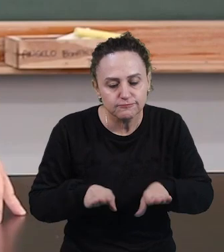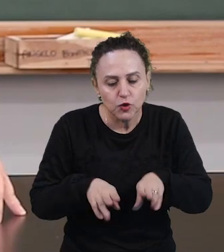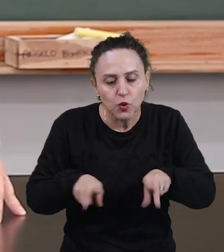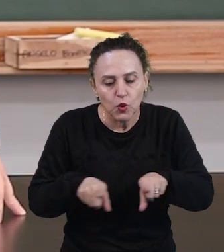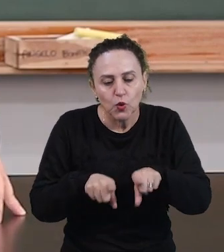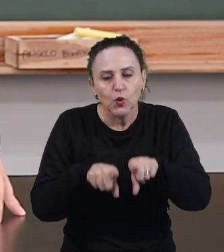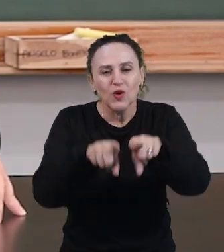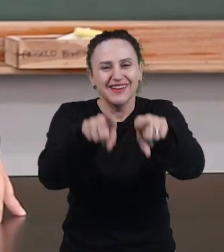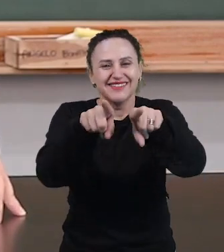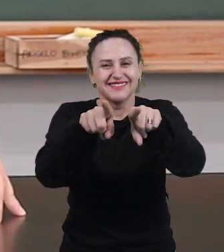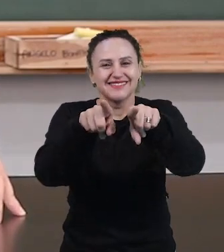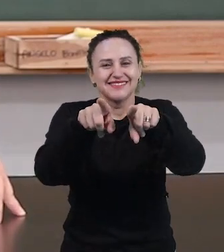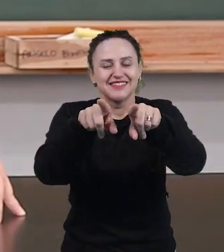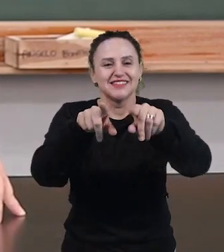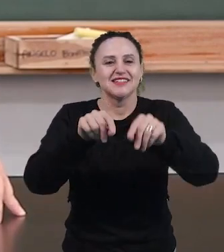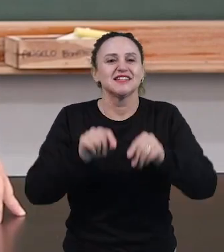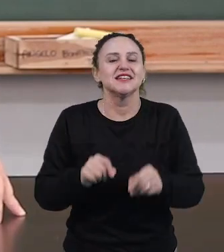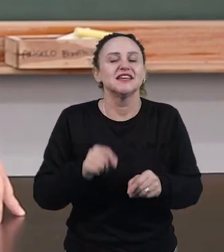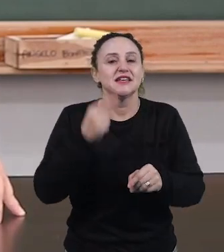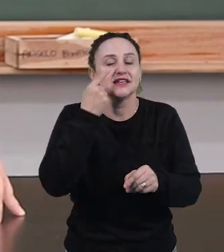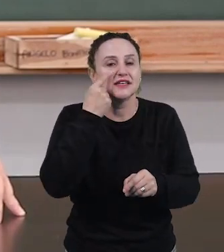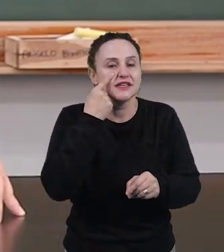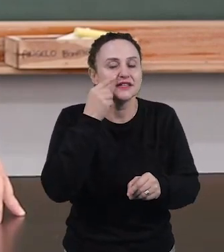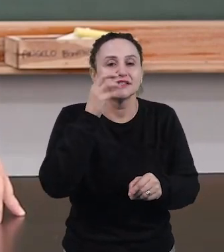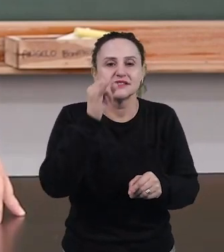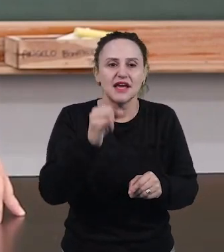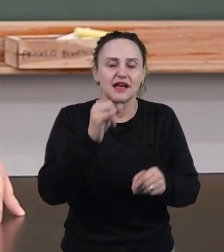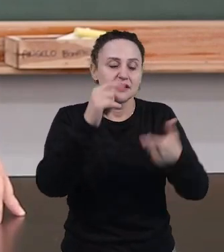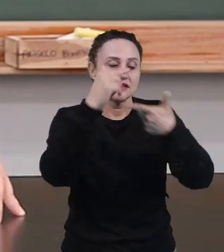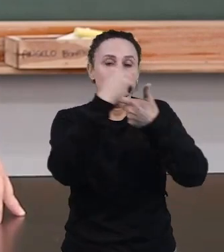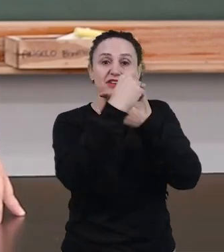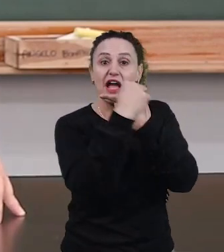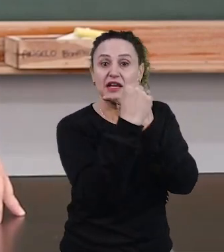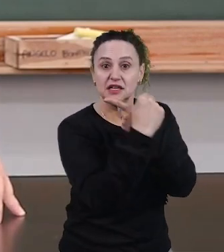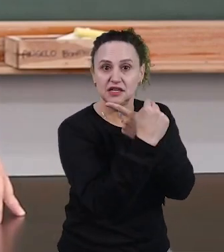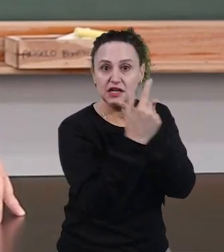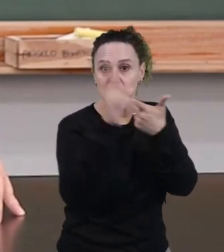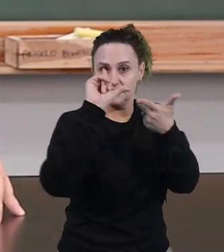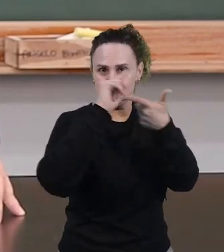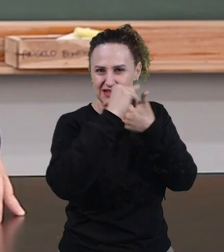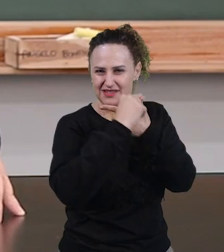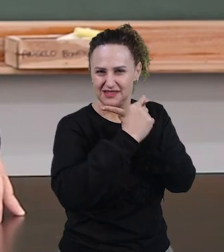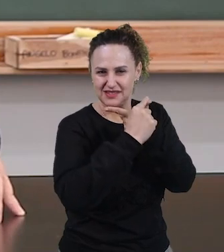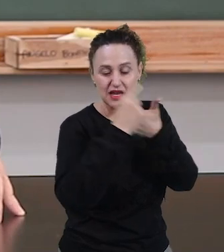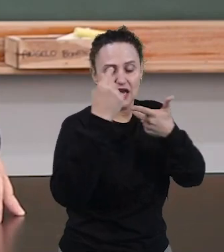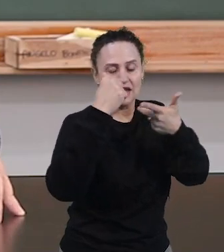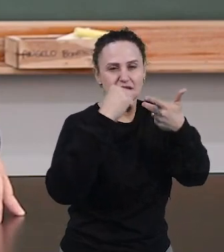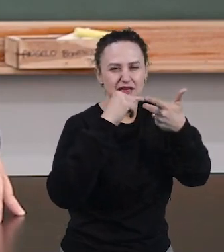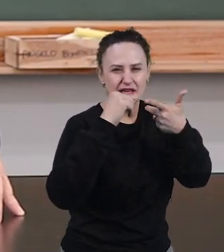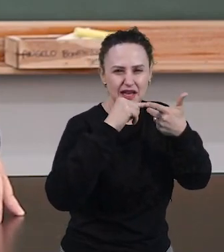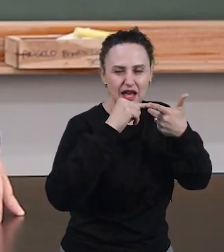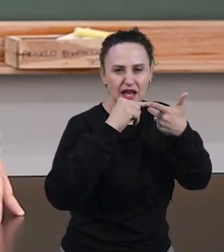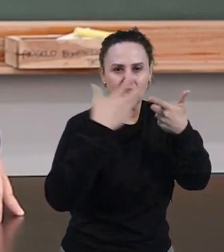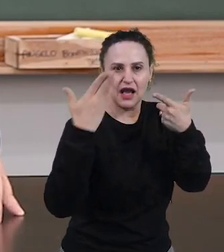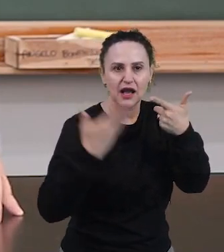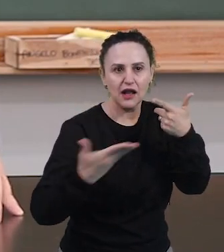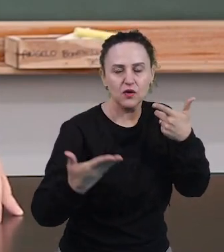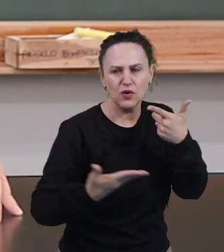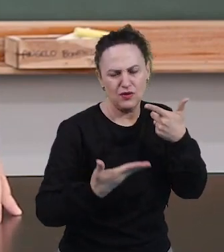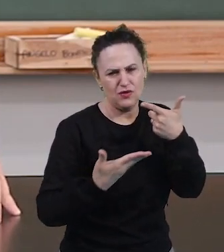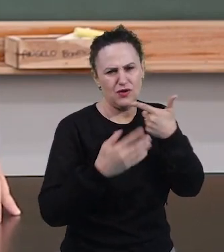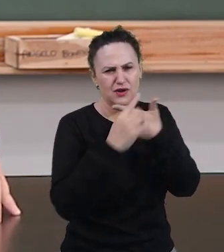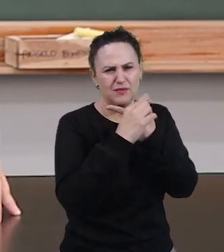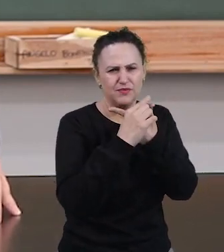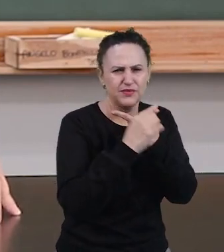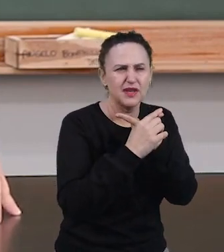motor e já está num pré-operatório, né? Ela já está conseguindo transferir o que estava muito em nível